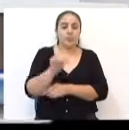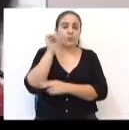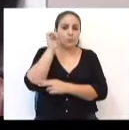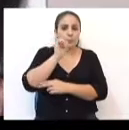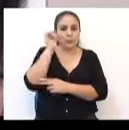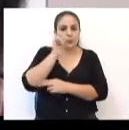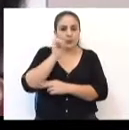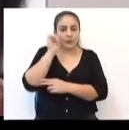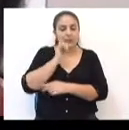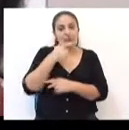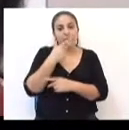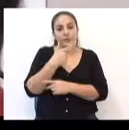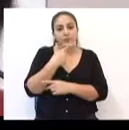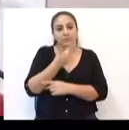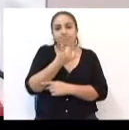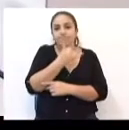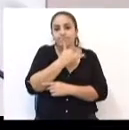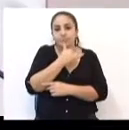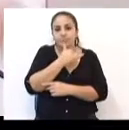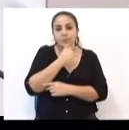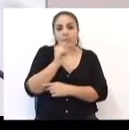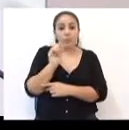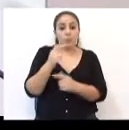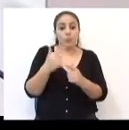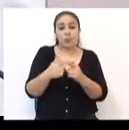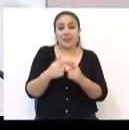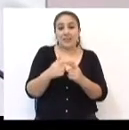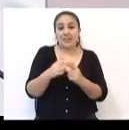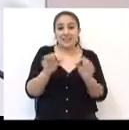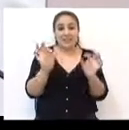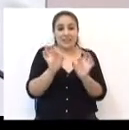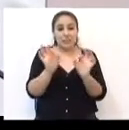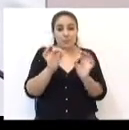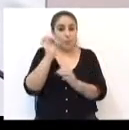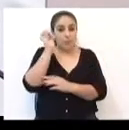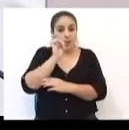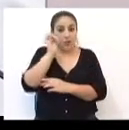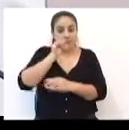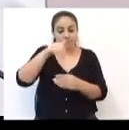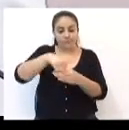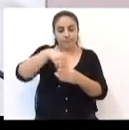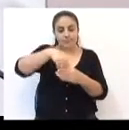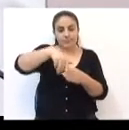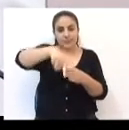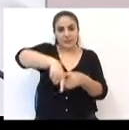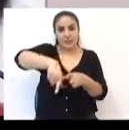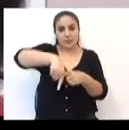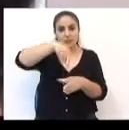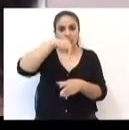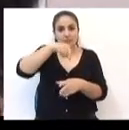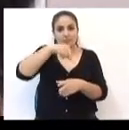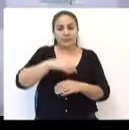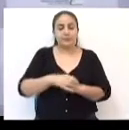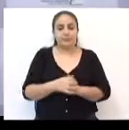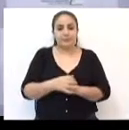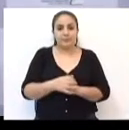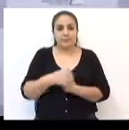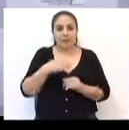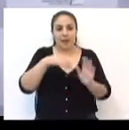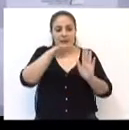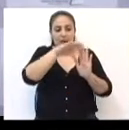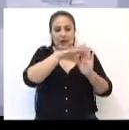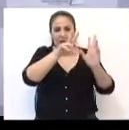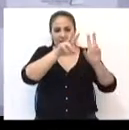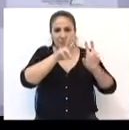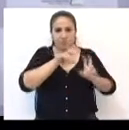mulher. Ela lamentou o fato de nenhuma candidata ter sido eleita para a 17ª legislatura. A pauta da